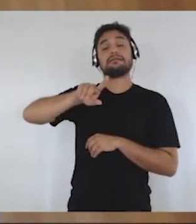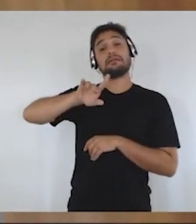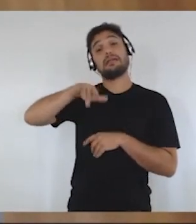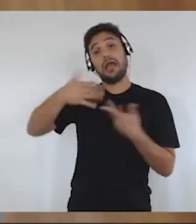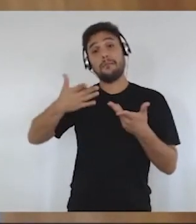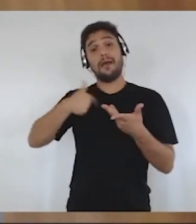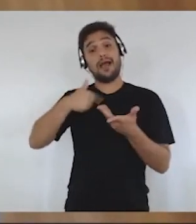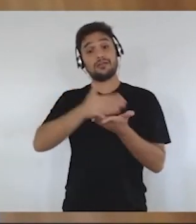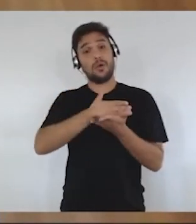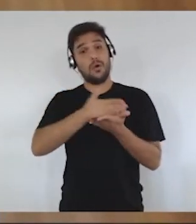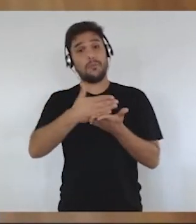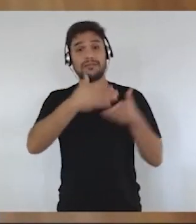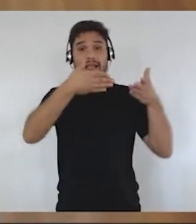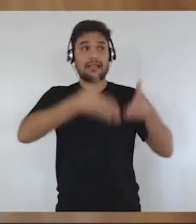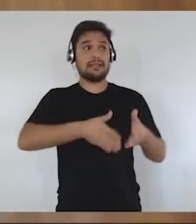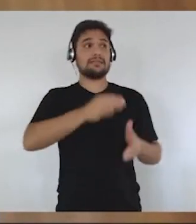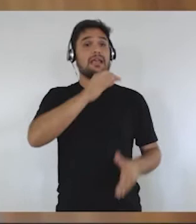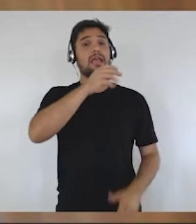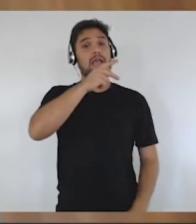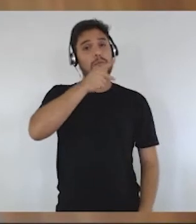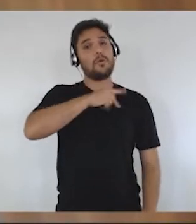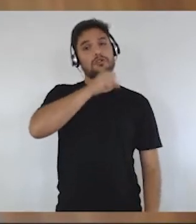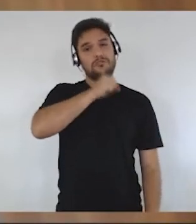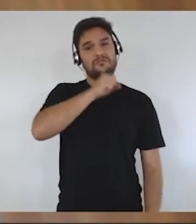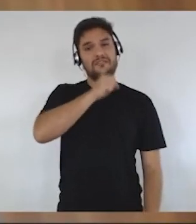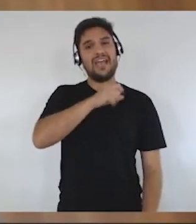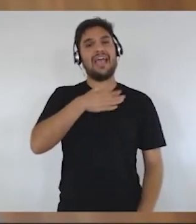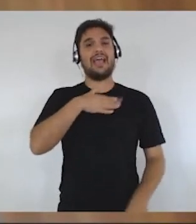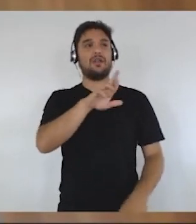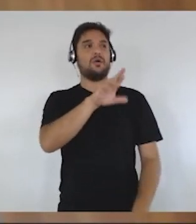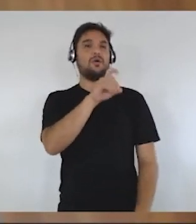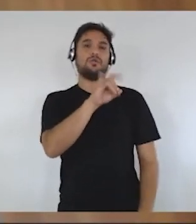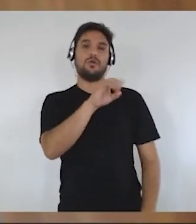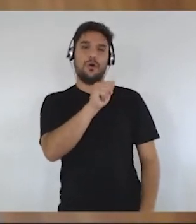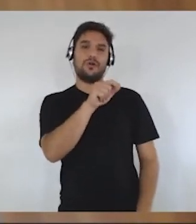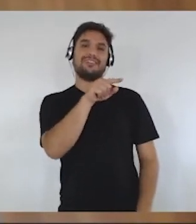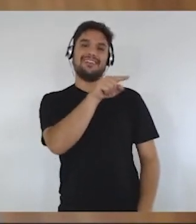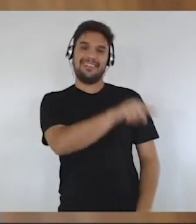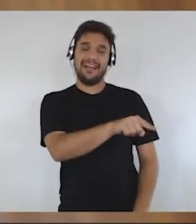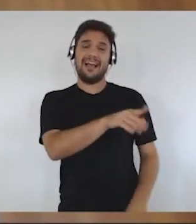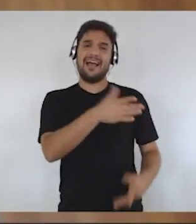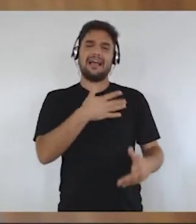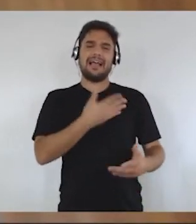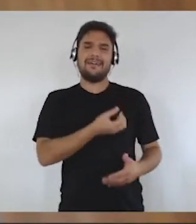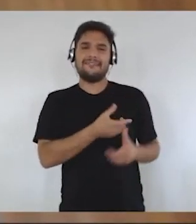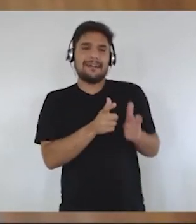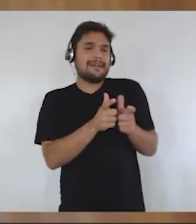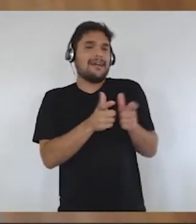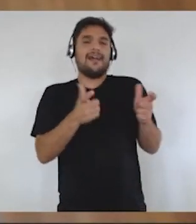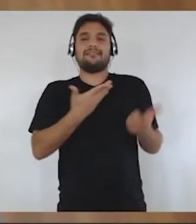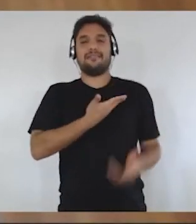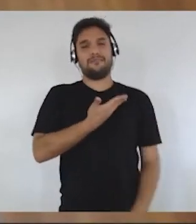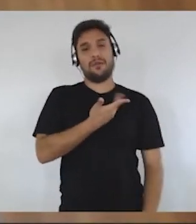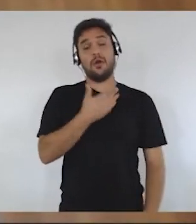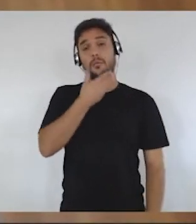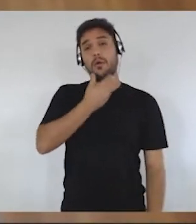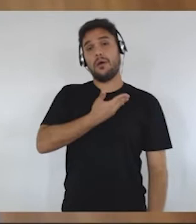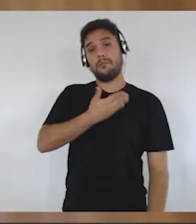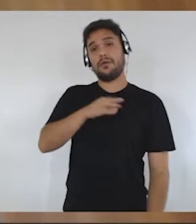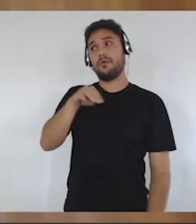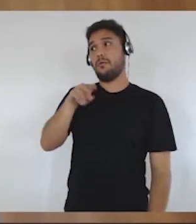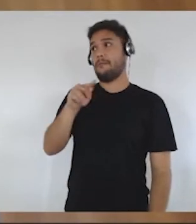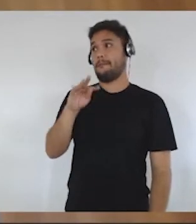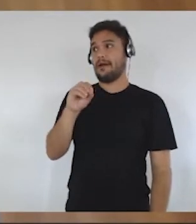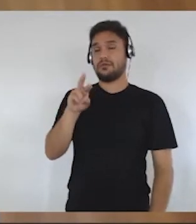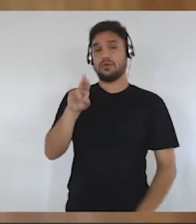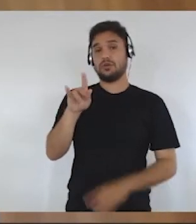fica aqui a minha origem sempre afirmada de Rondônia e Porto Velho, e onde eu tenho grandes amigos, inclusive meu colega senador Marcos Rogério,